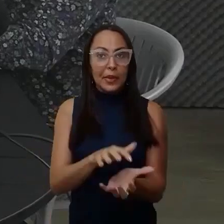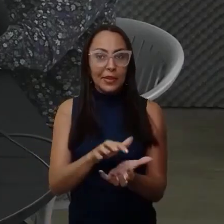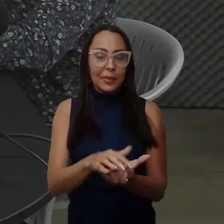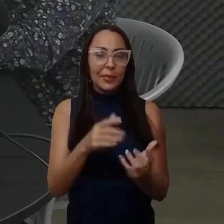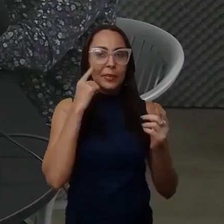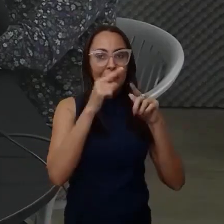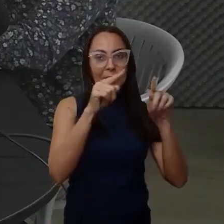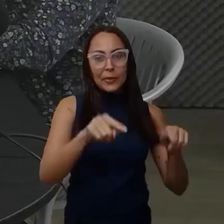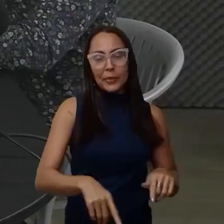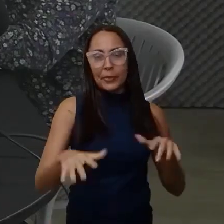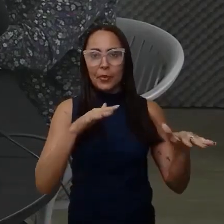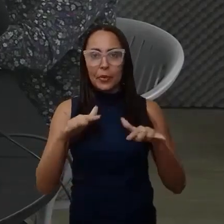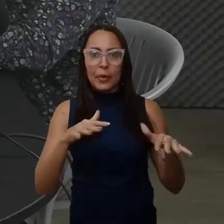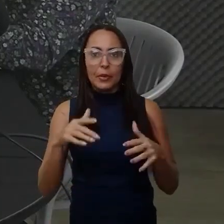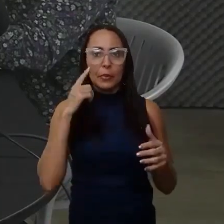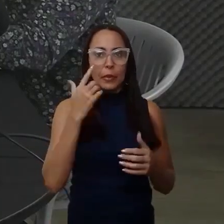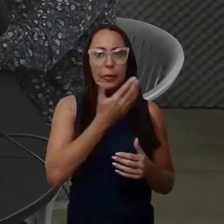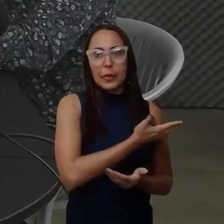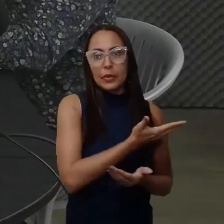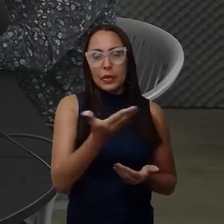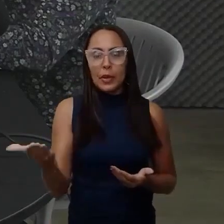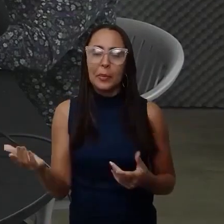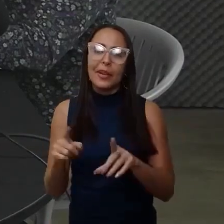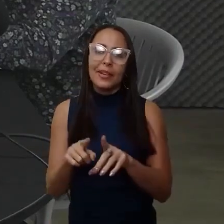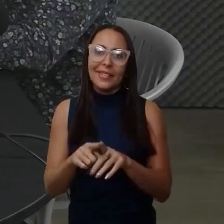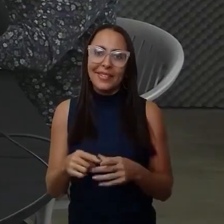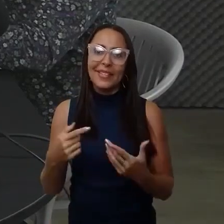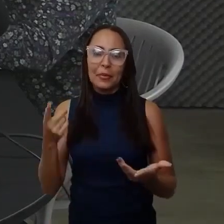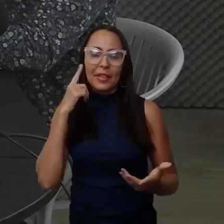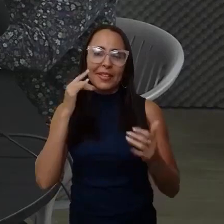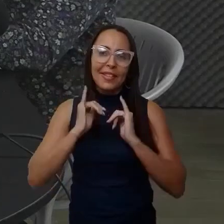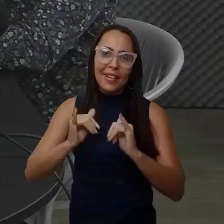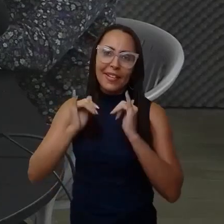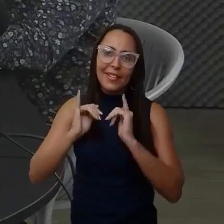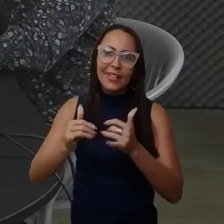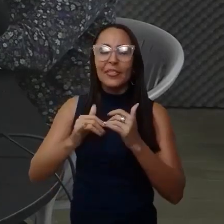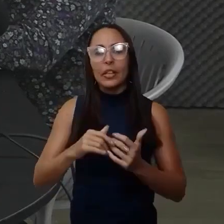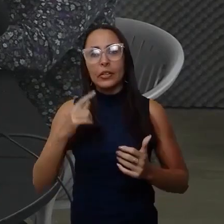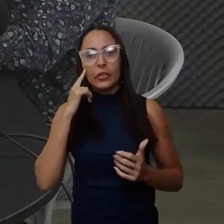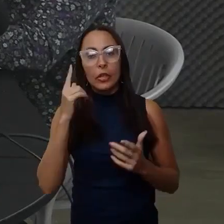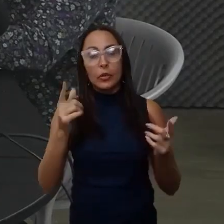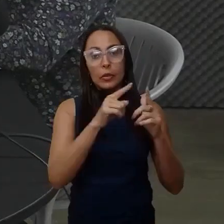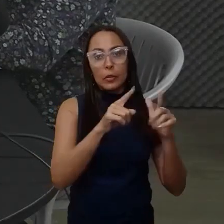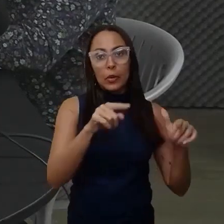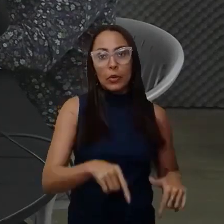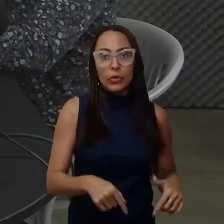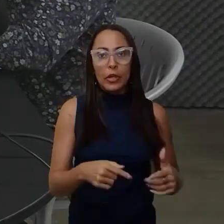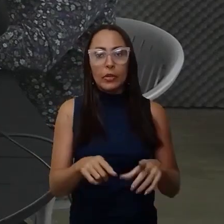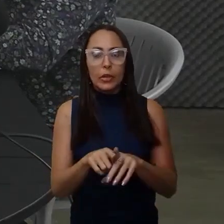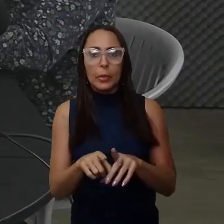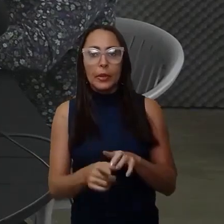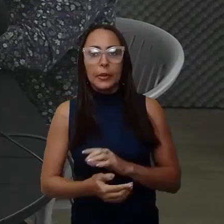desenvolvimento passaram por laboratórios como FIABAN, Lab Negras Narrativas, Gira de Projetos Zósimo